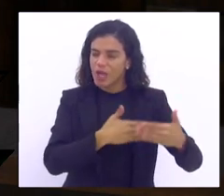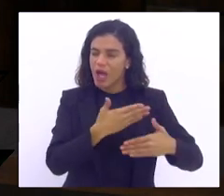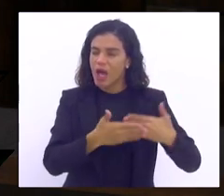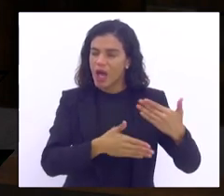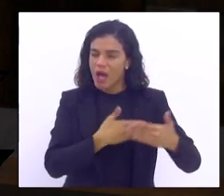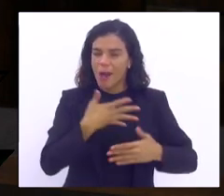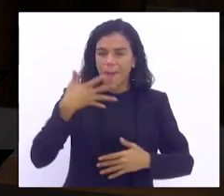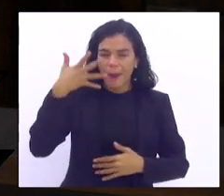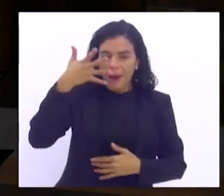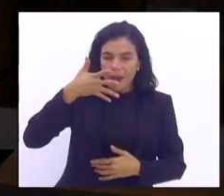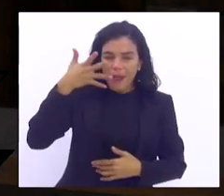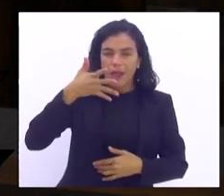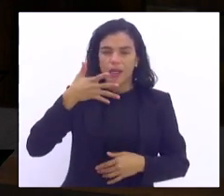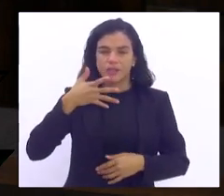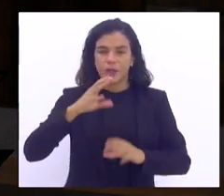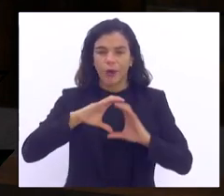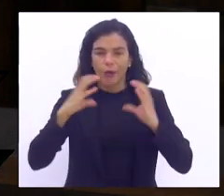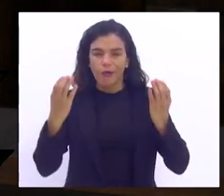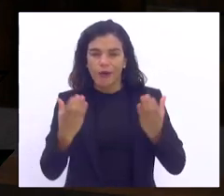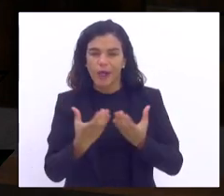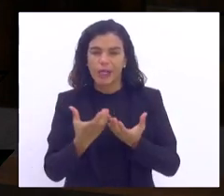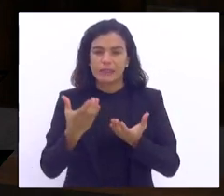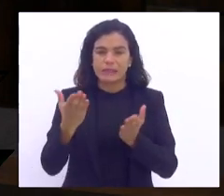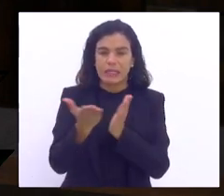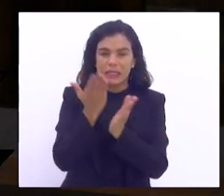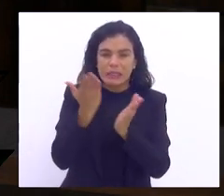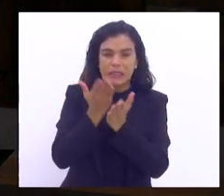conferências, palestras, em livros publicados,